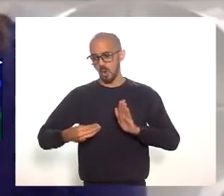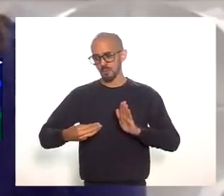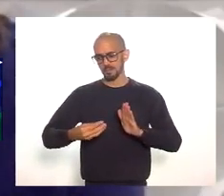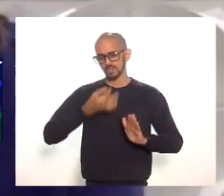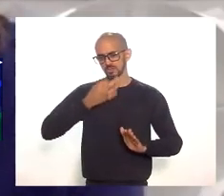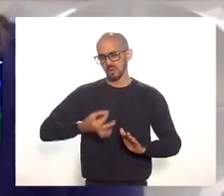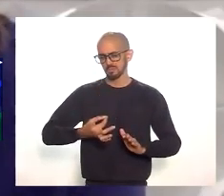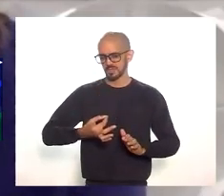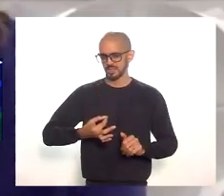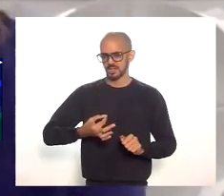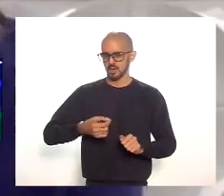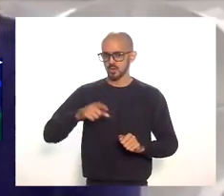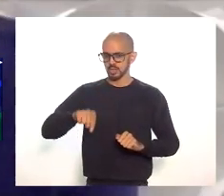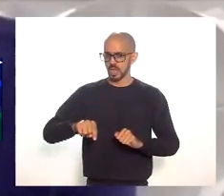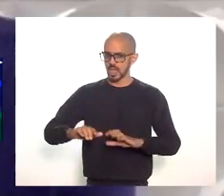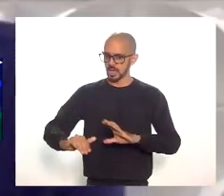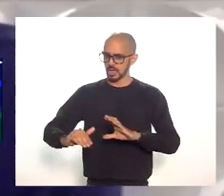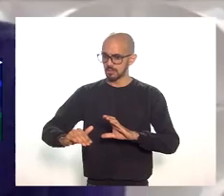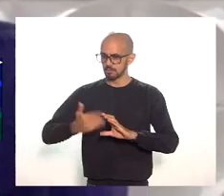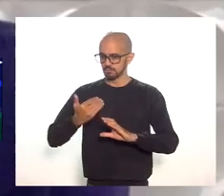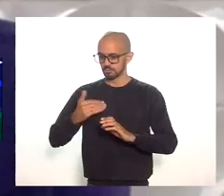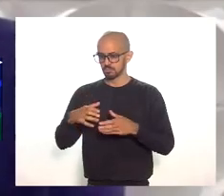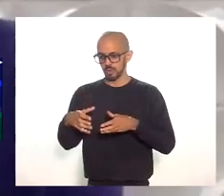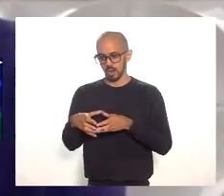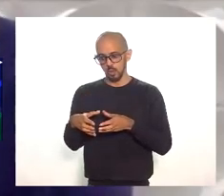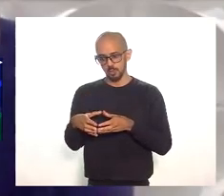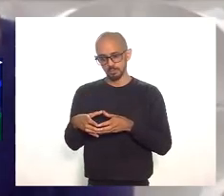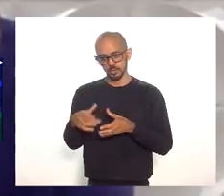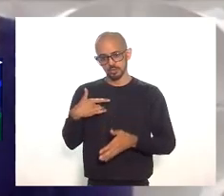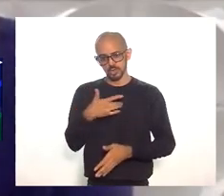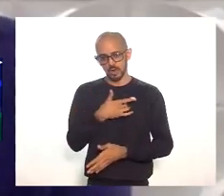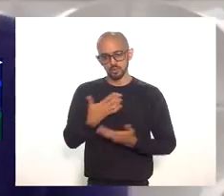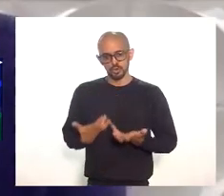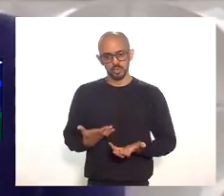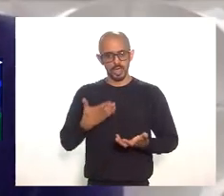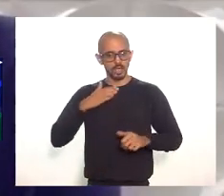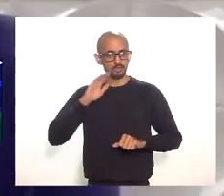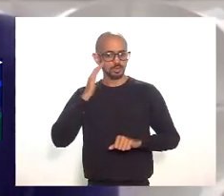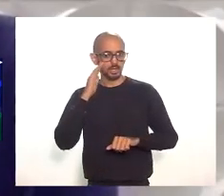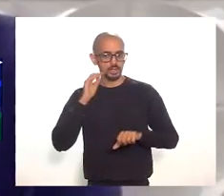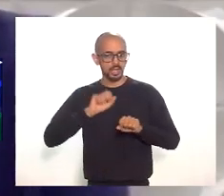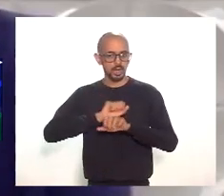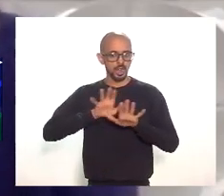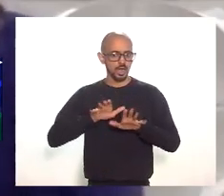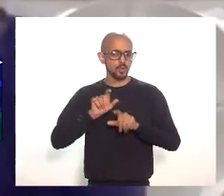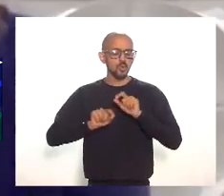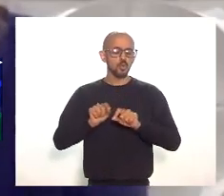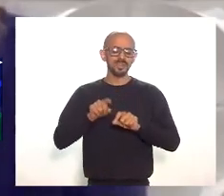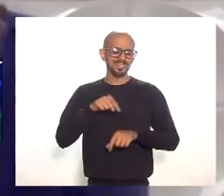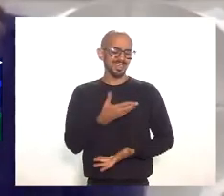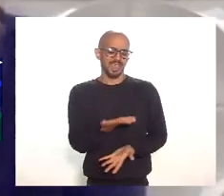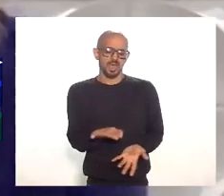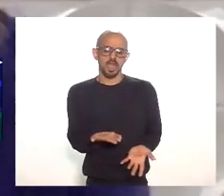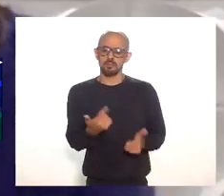que é destinado à Comissão de Saúde, eu gostaria só de entender um pouco isso,